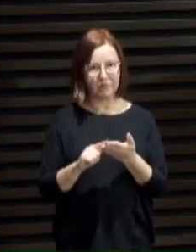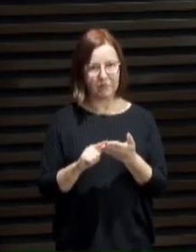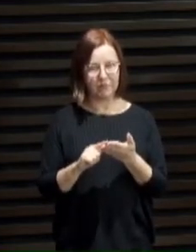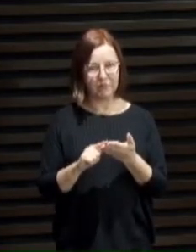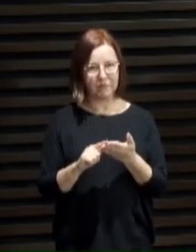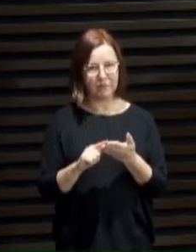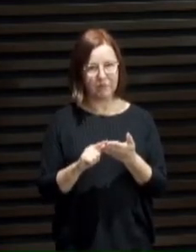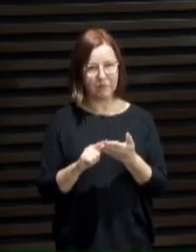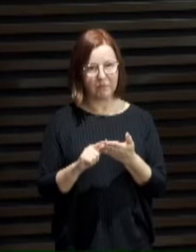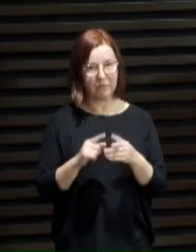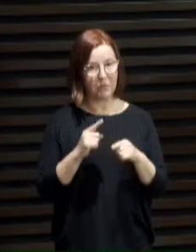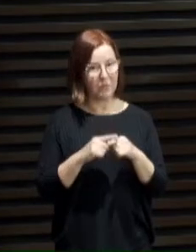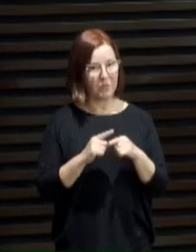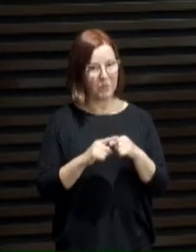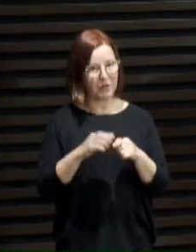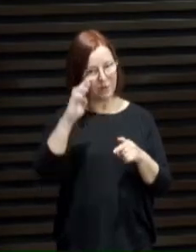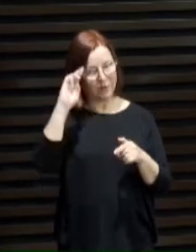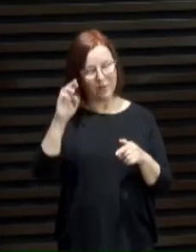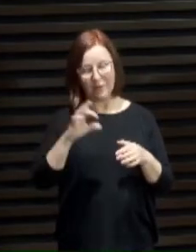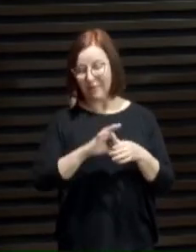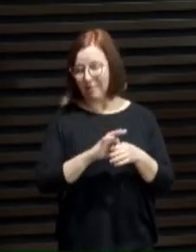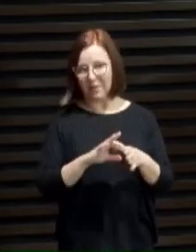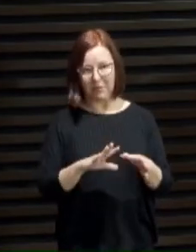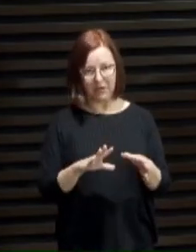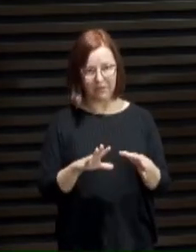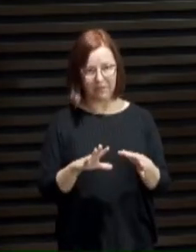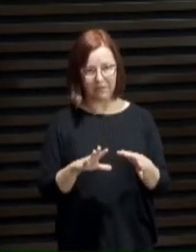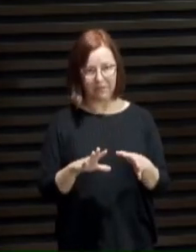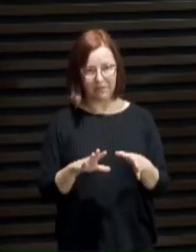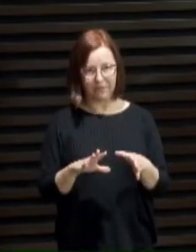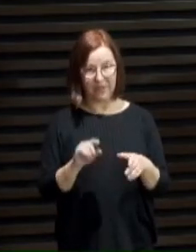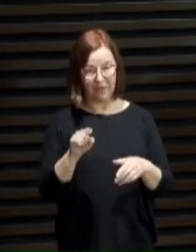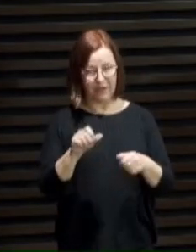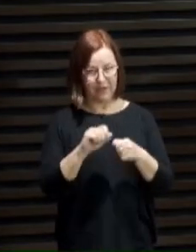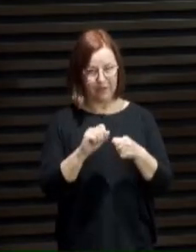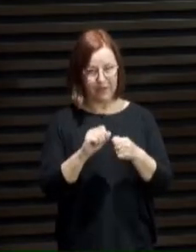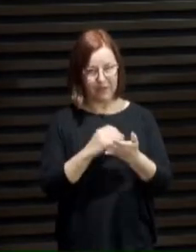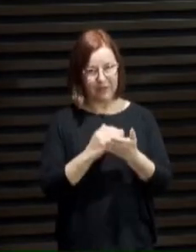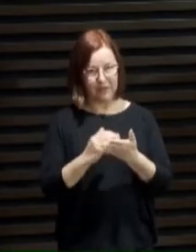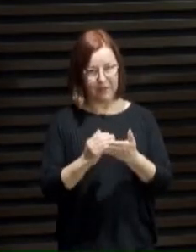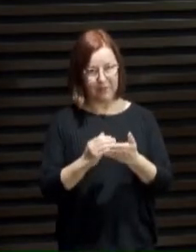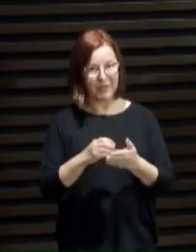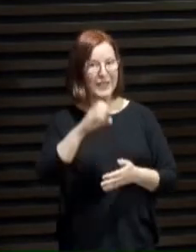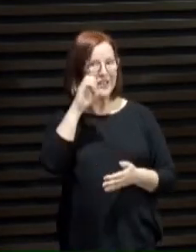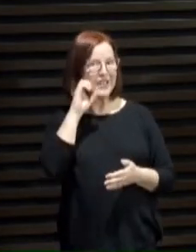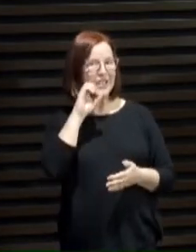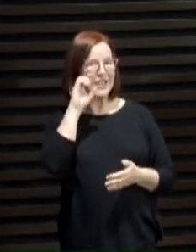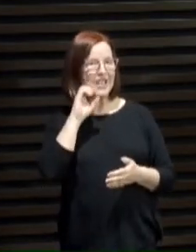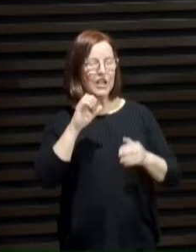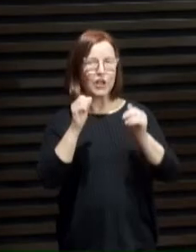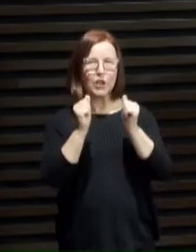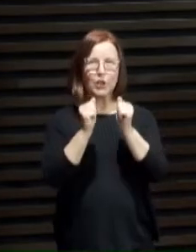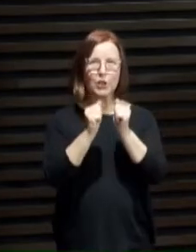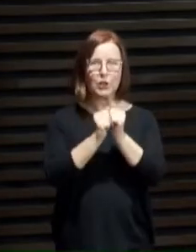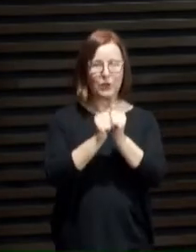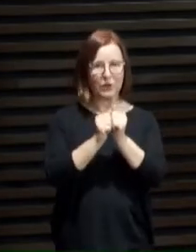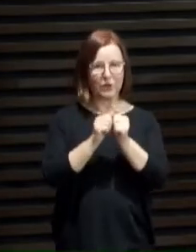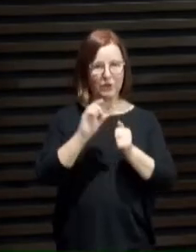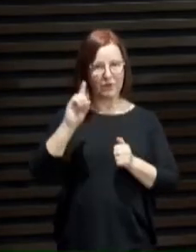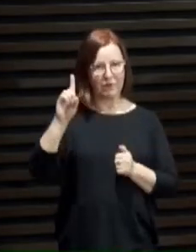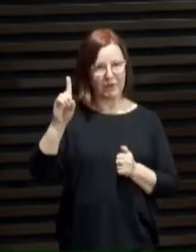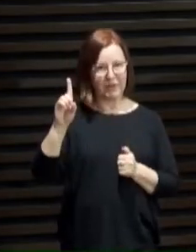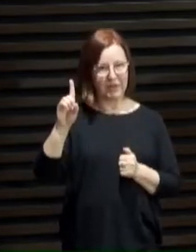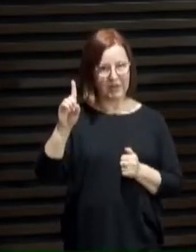porque Ele não vai permitir que você participe de uma ceia com Ele, sem converter o